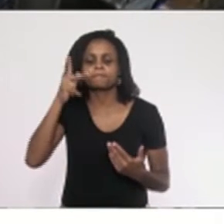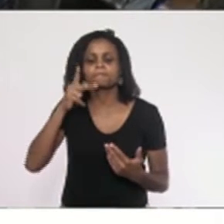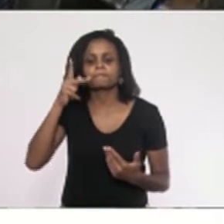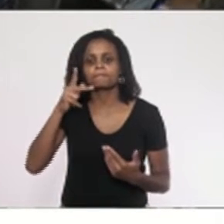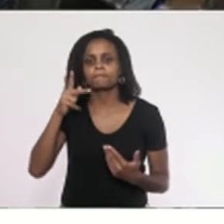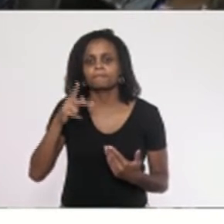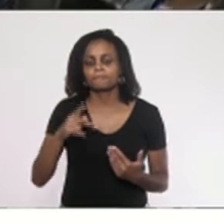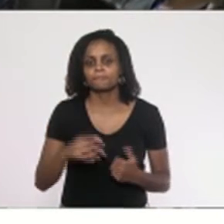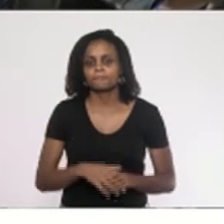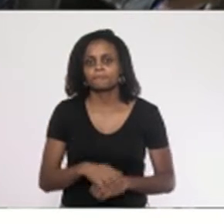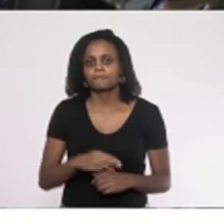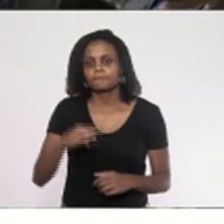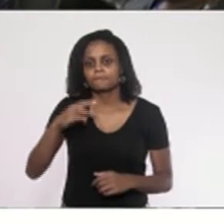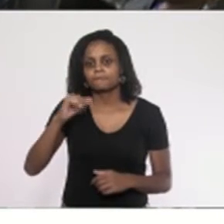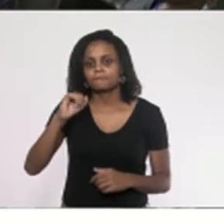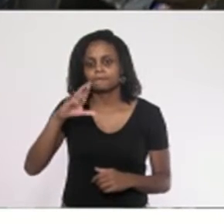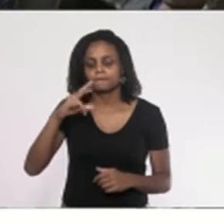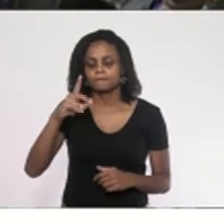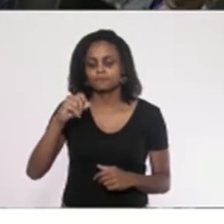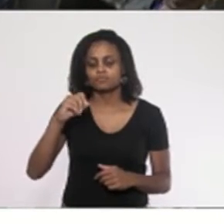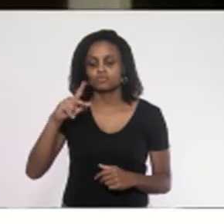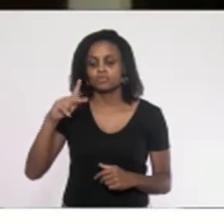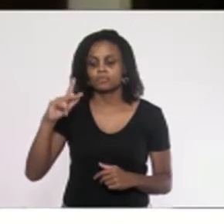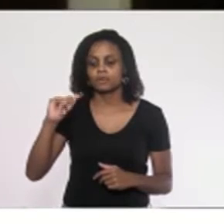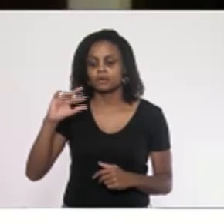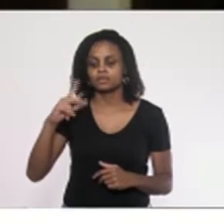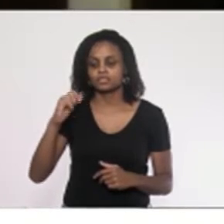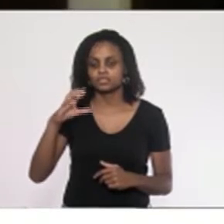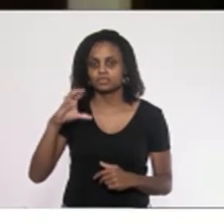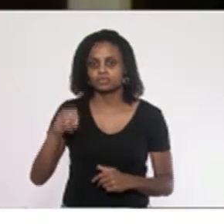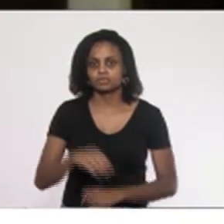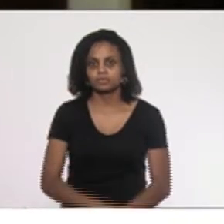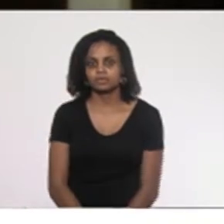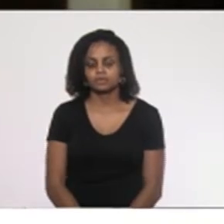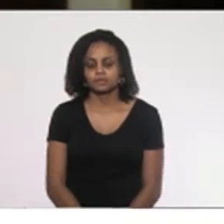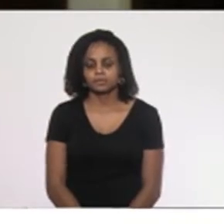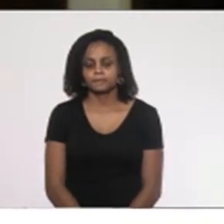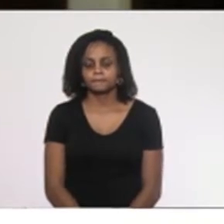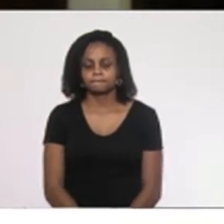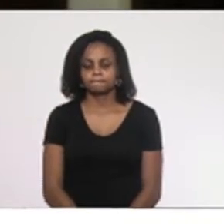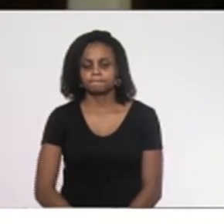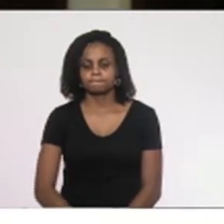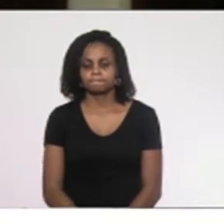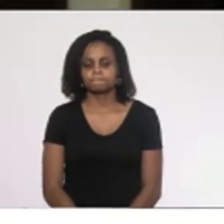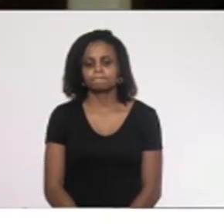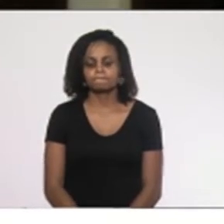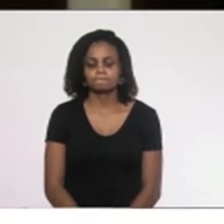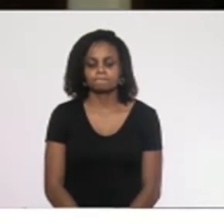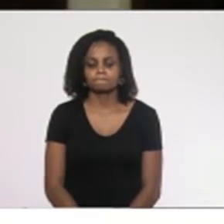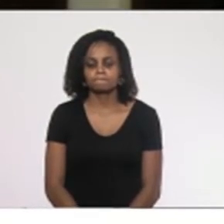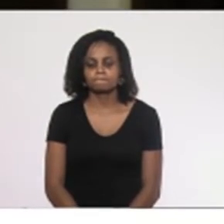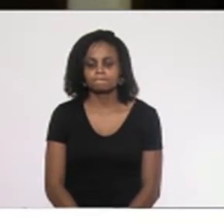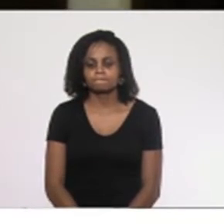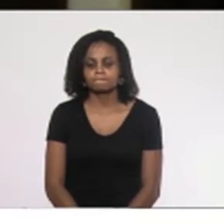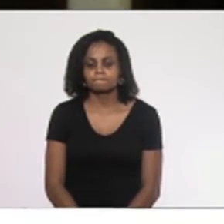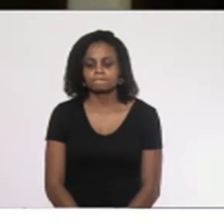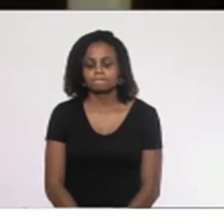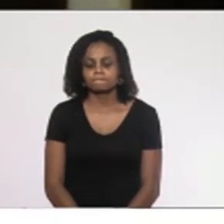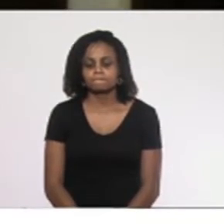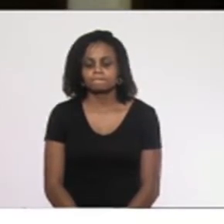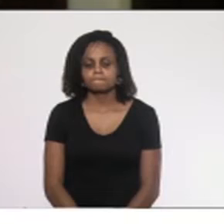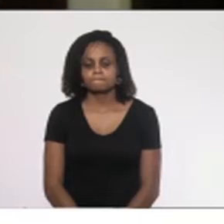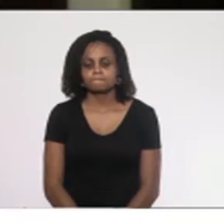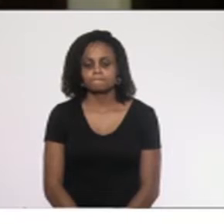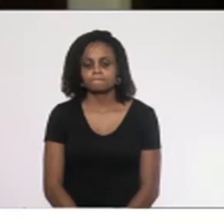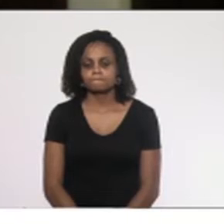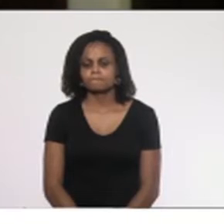Pacheco, faz parte aqui da minha proposta, que a gente hoje vote os 2 destaques do deputado. Perfeito. Então, E já acho